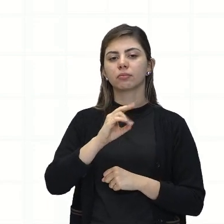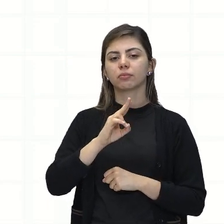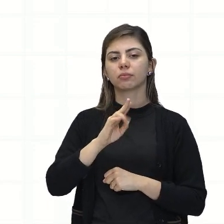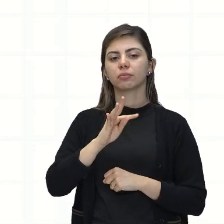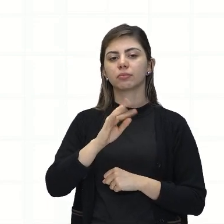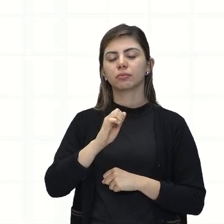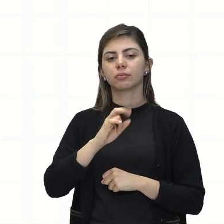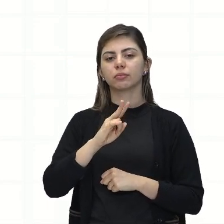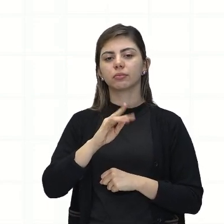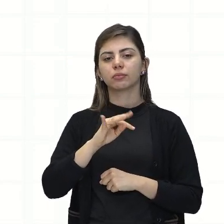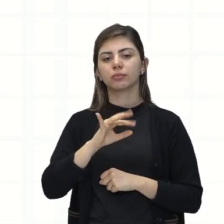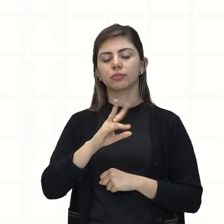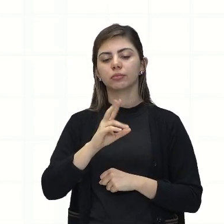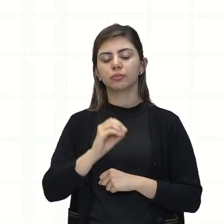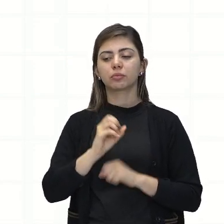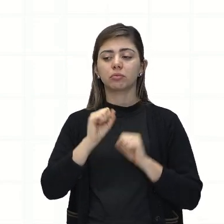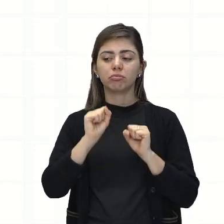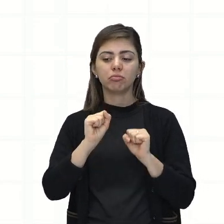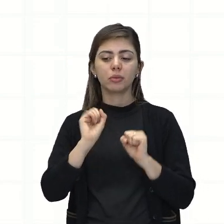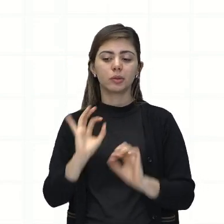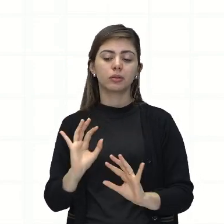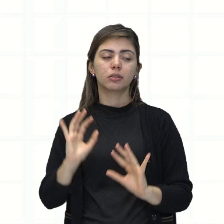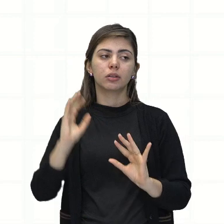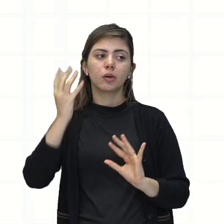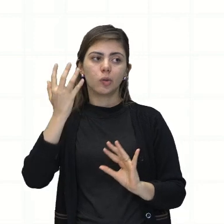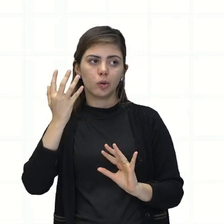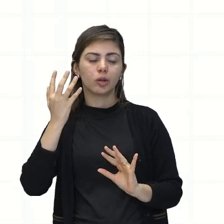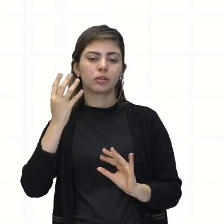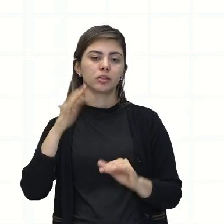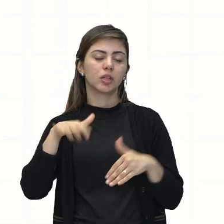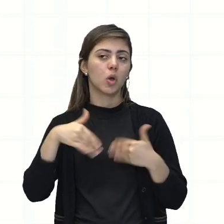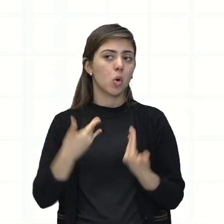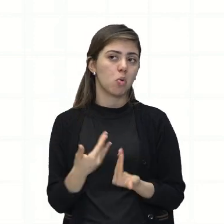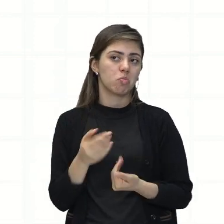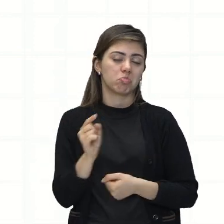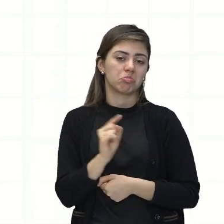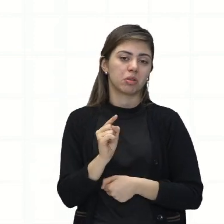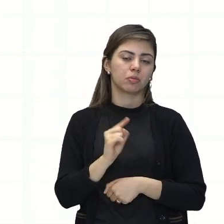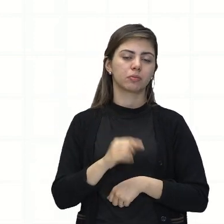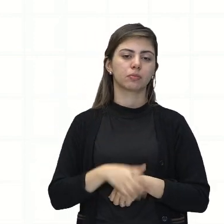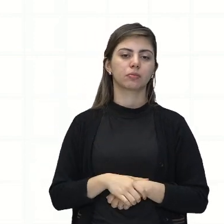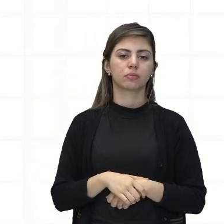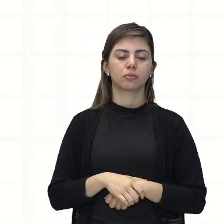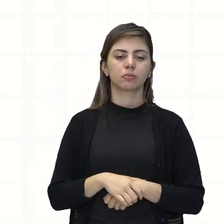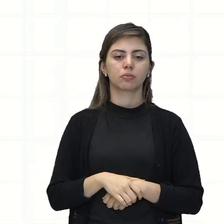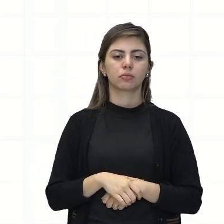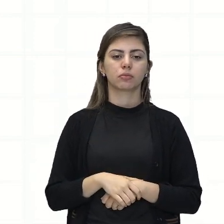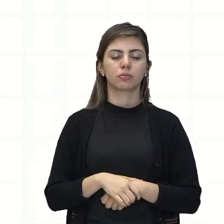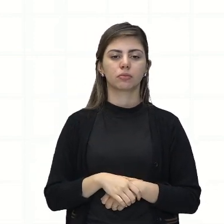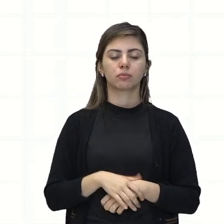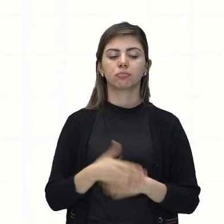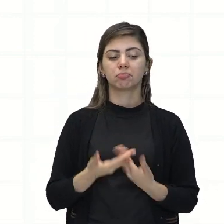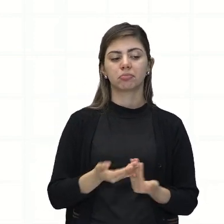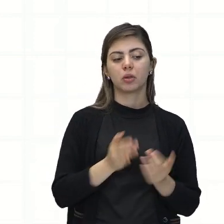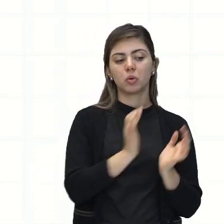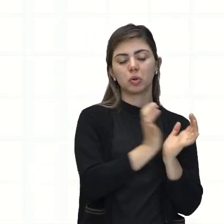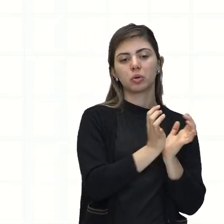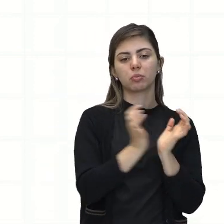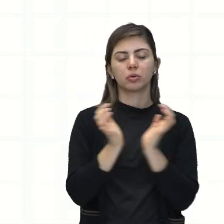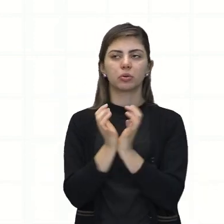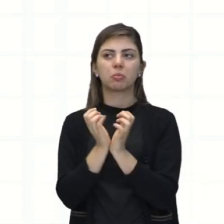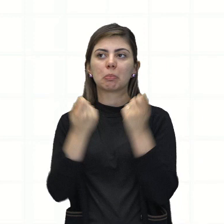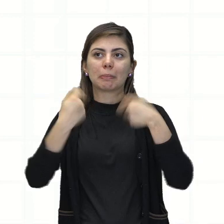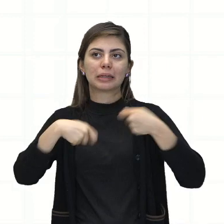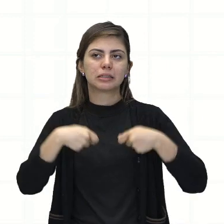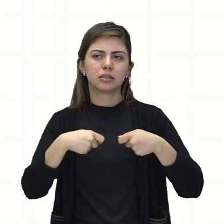né? Pode ser que pode acontecer, mas as espécies elas não